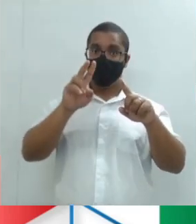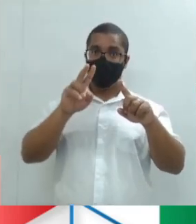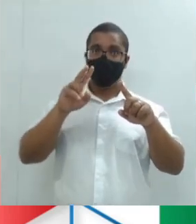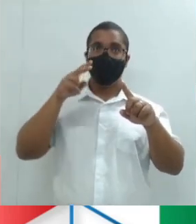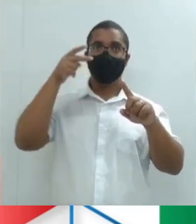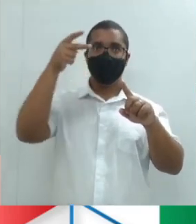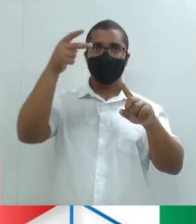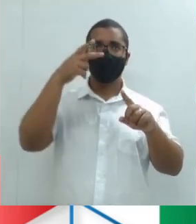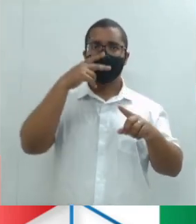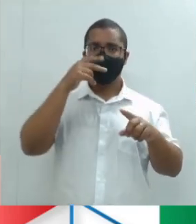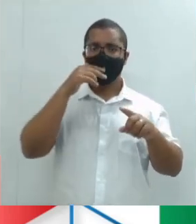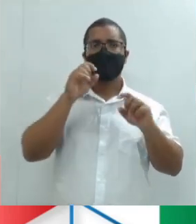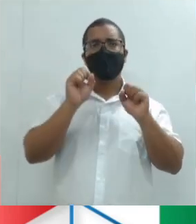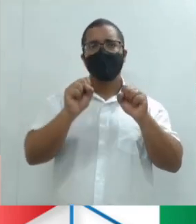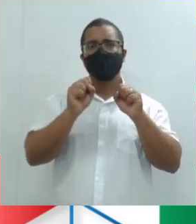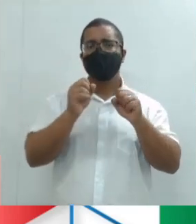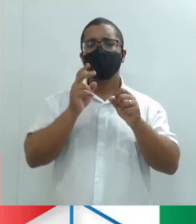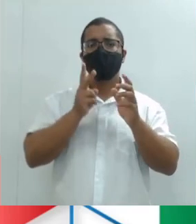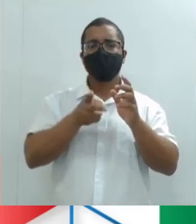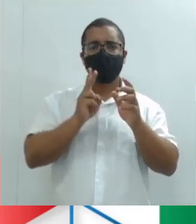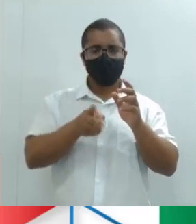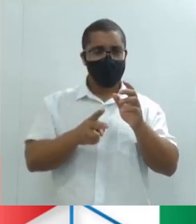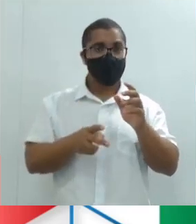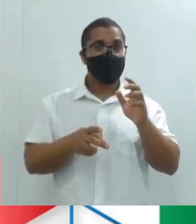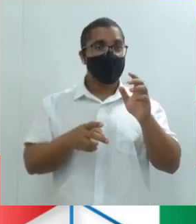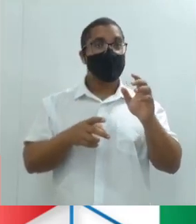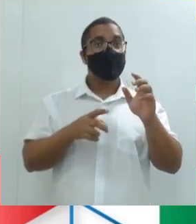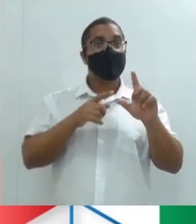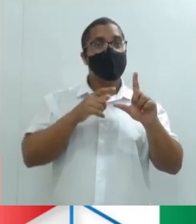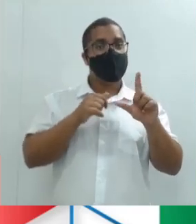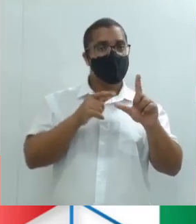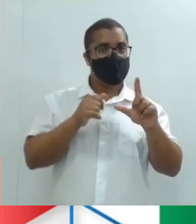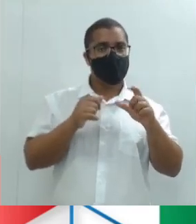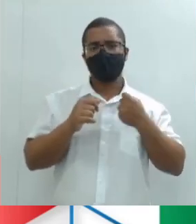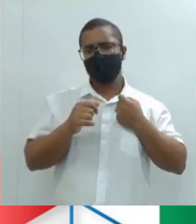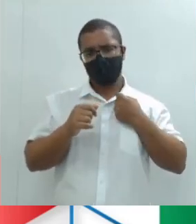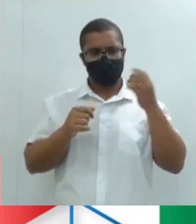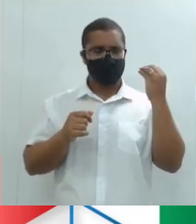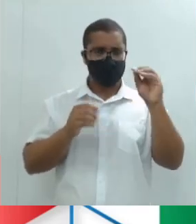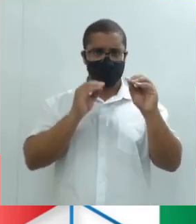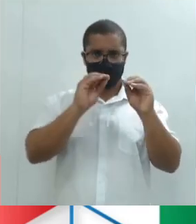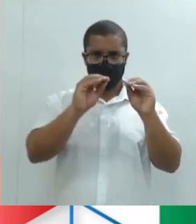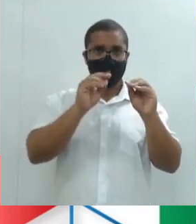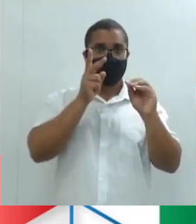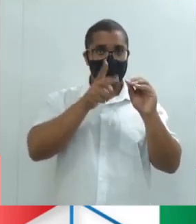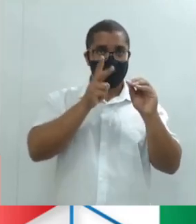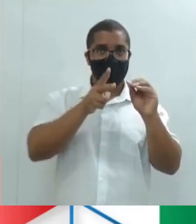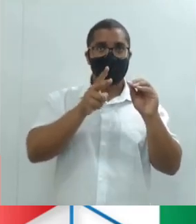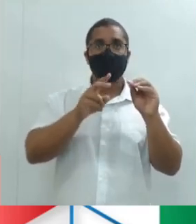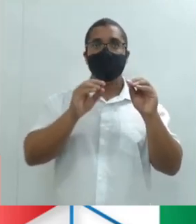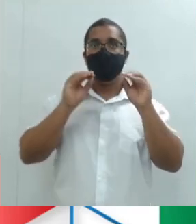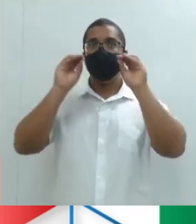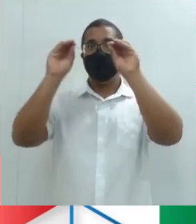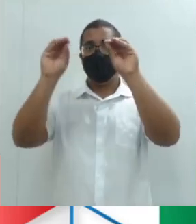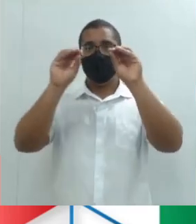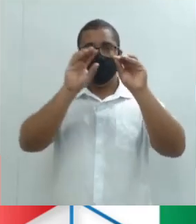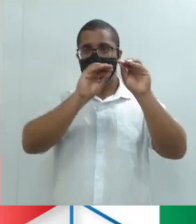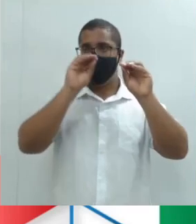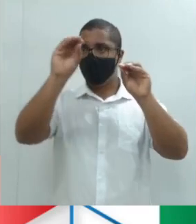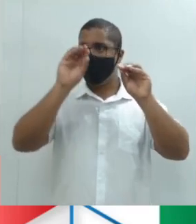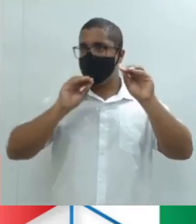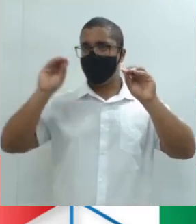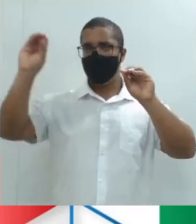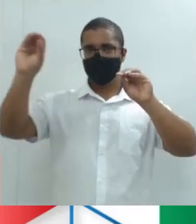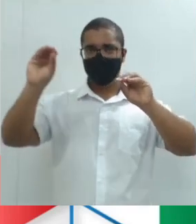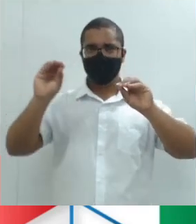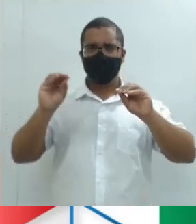mesmo expoente, eu posso manter os produtos e as bases e os expoentes vão para cada item dessas